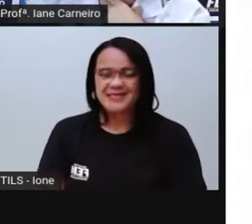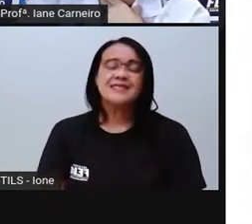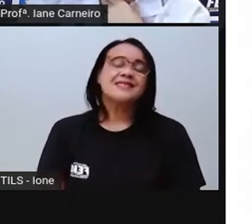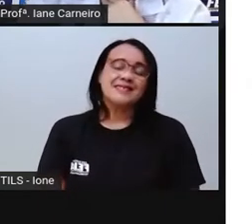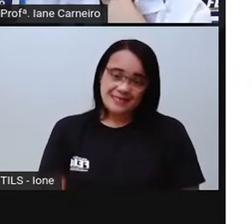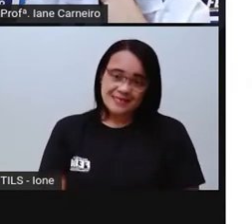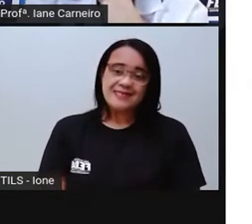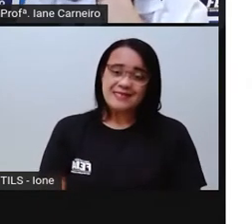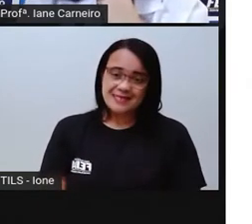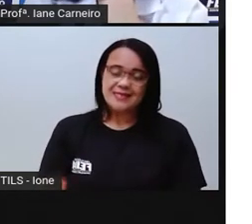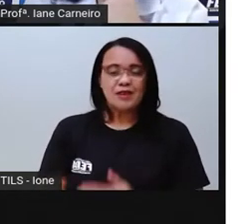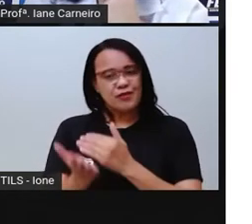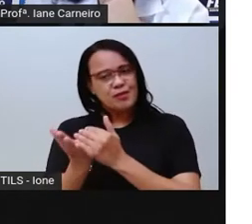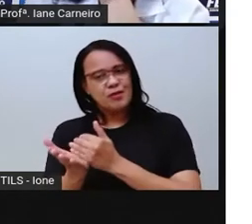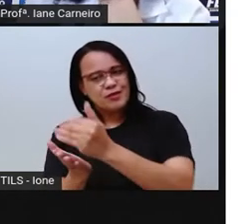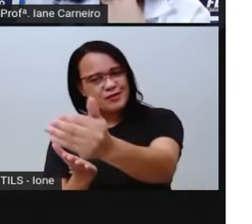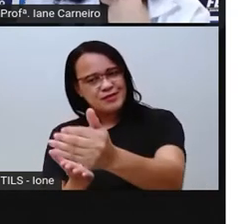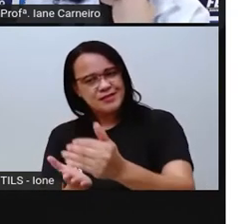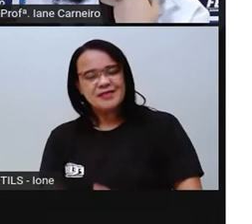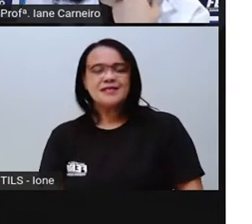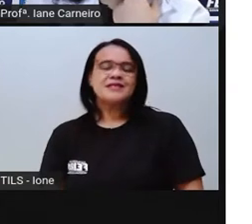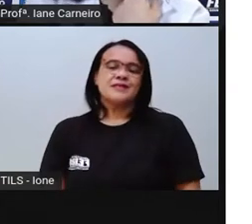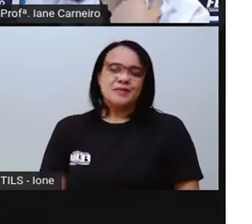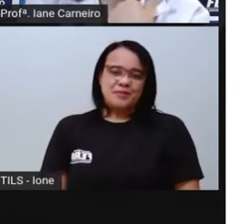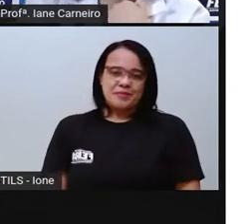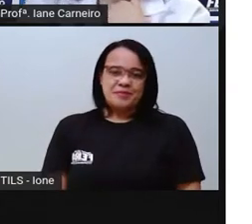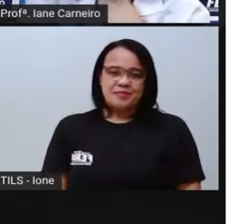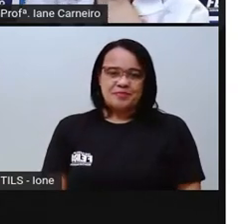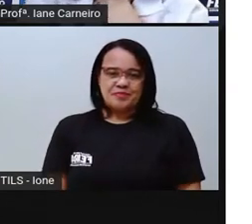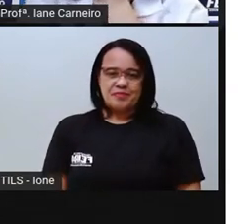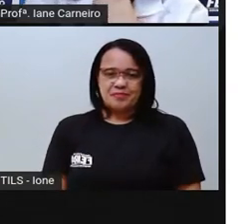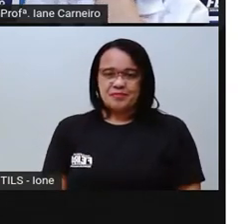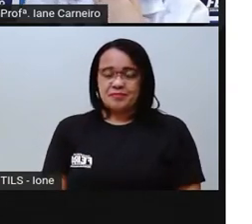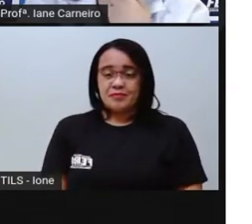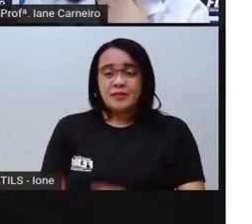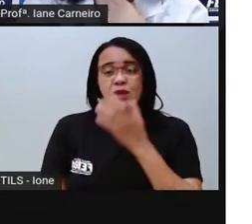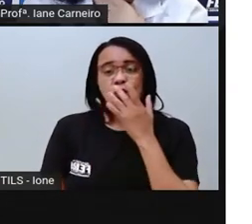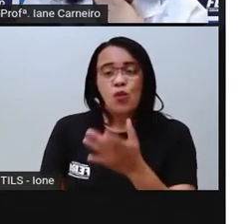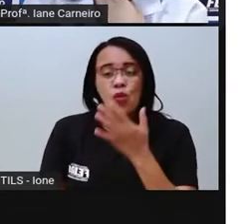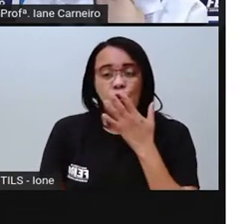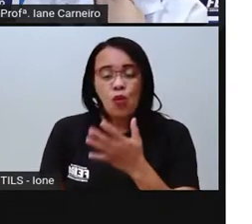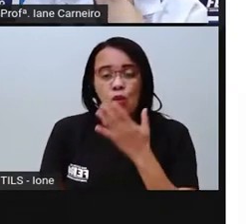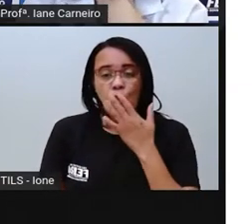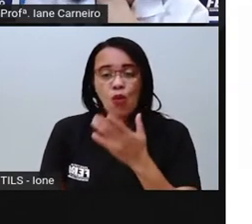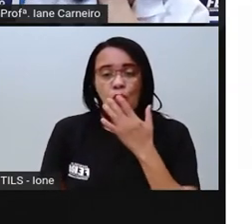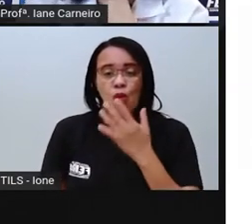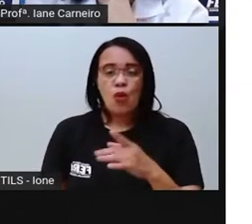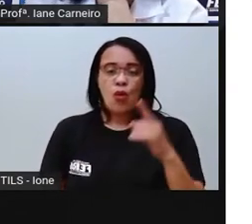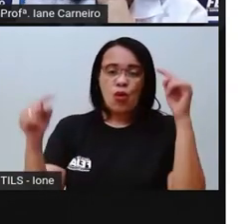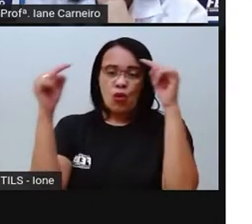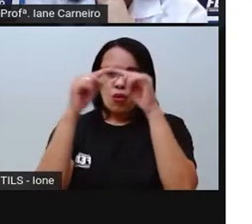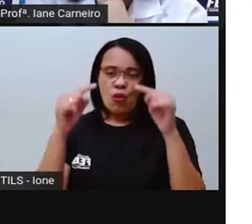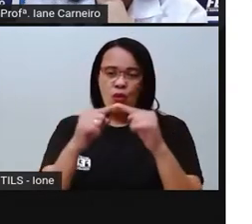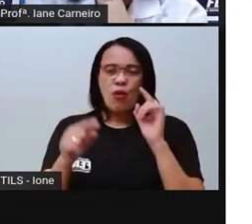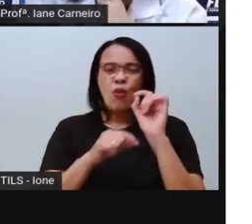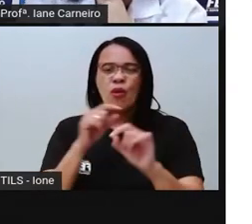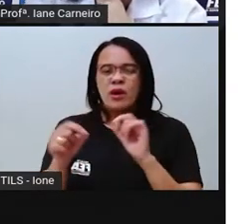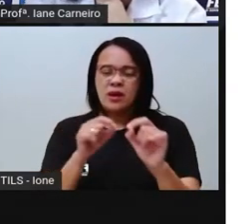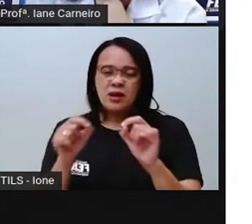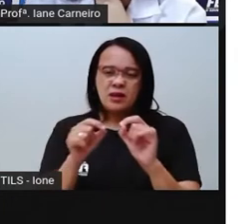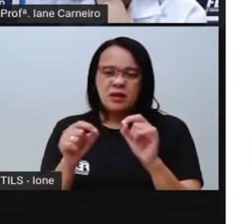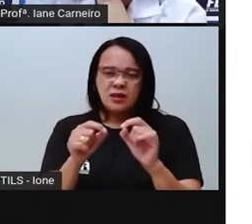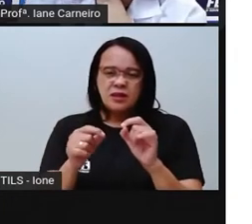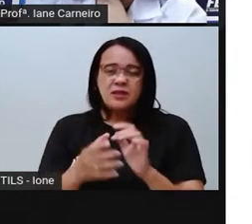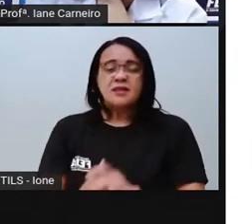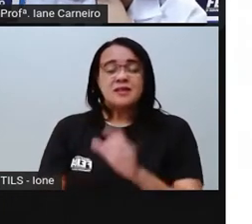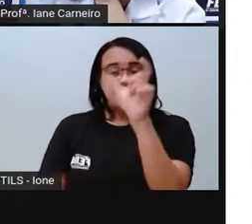conversando. A gente conversou, né, lá, que as cores, que a autora, ela usou algumas cores, né, para representar